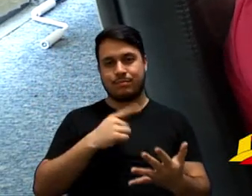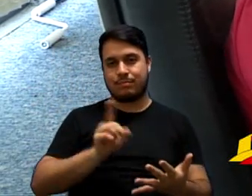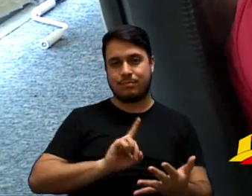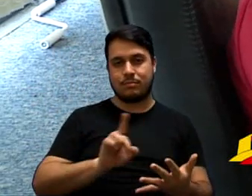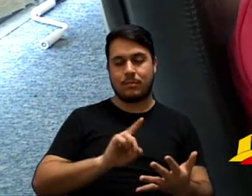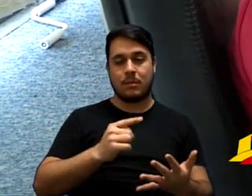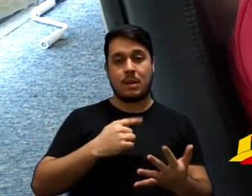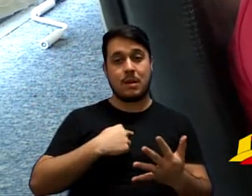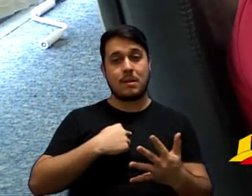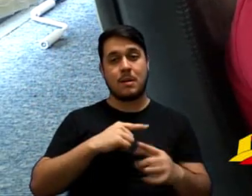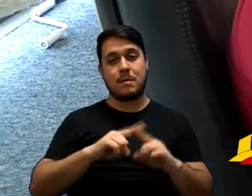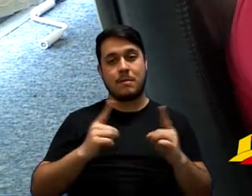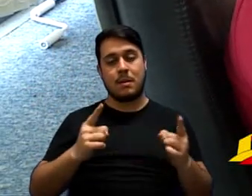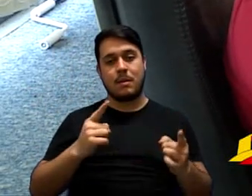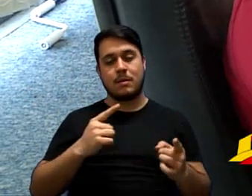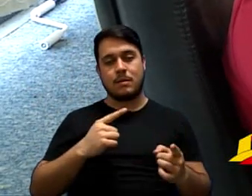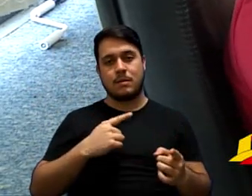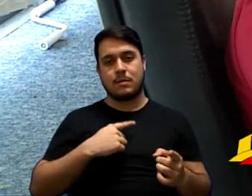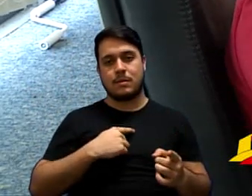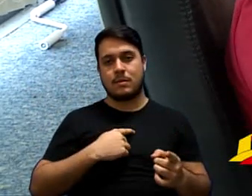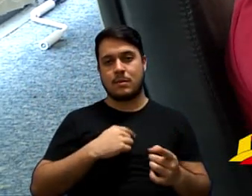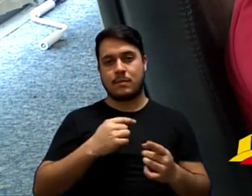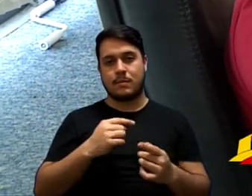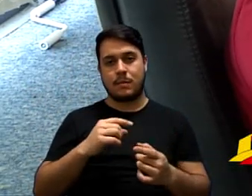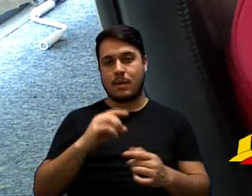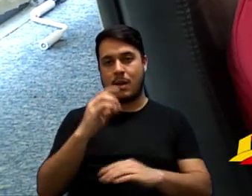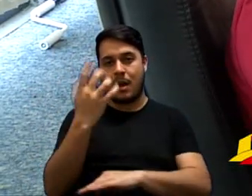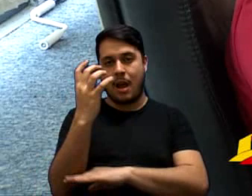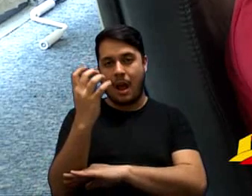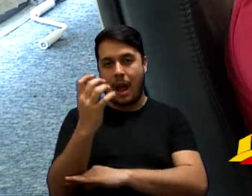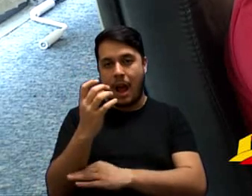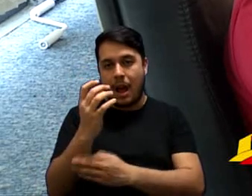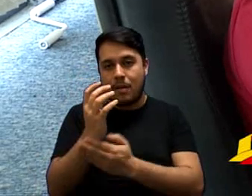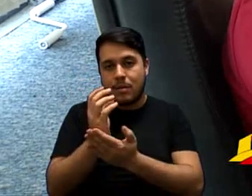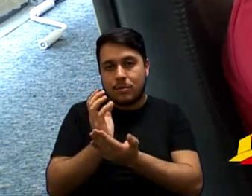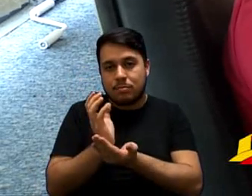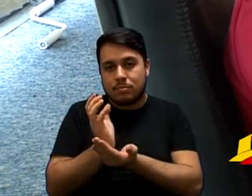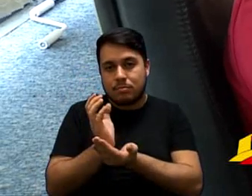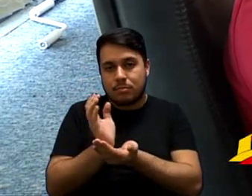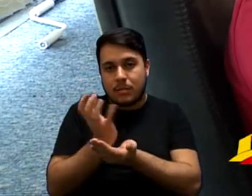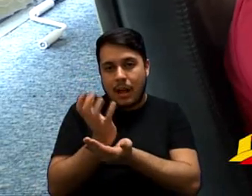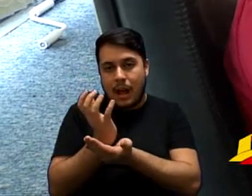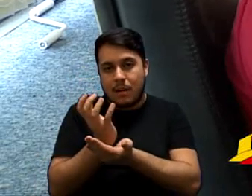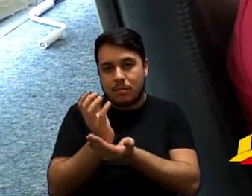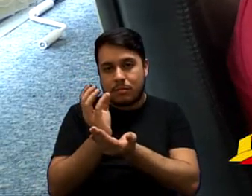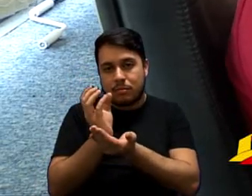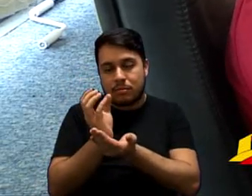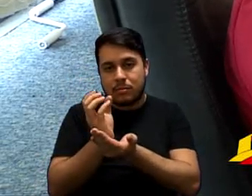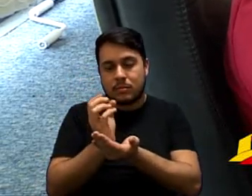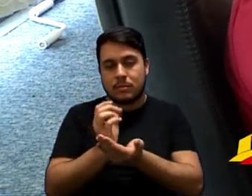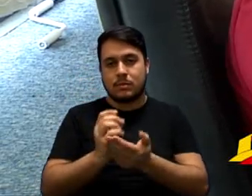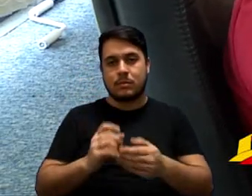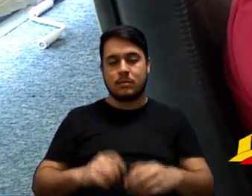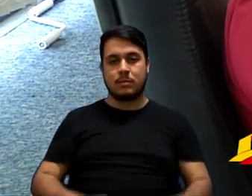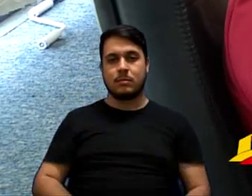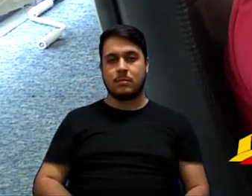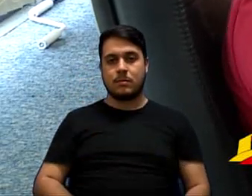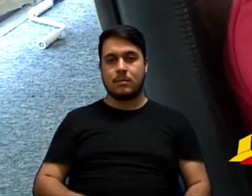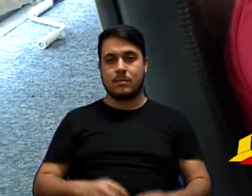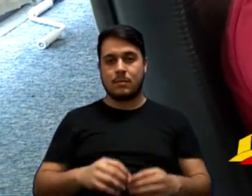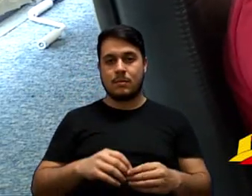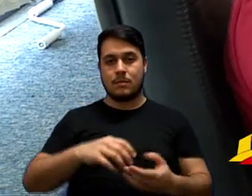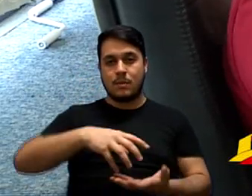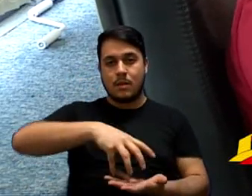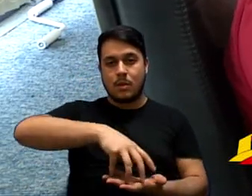plantando mudas foi isso um resultado é quase todas no rio e para ajudar ainda tiraram o saco plástico em vez de utilizar aquele